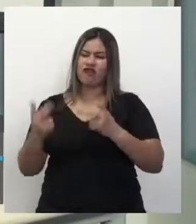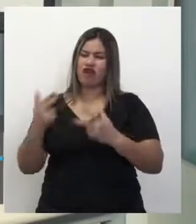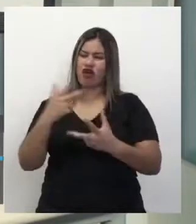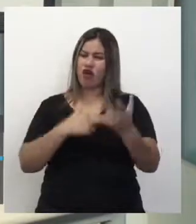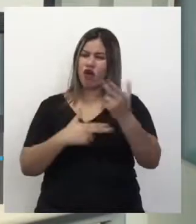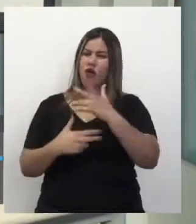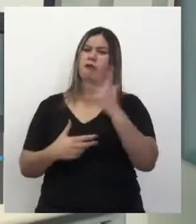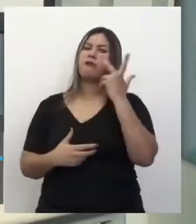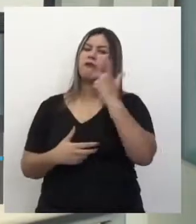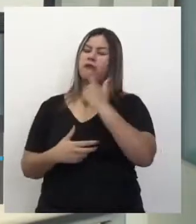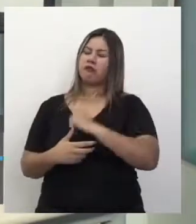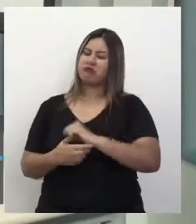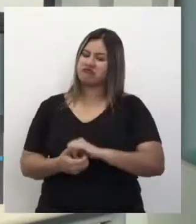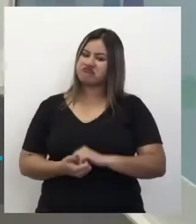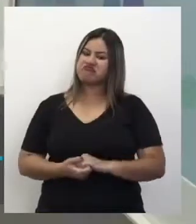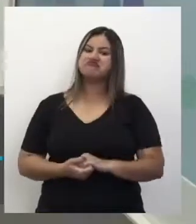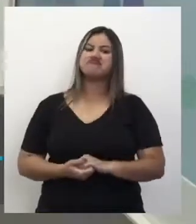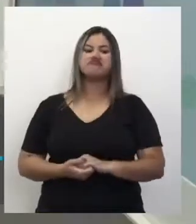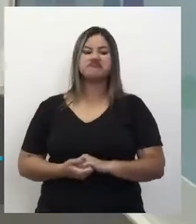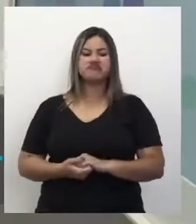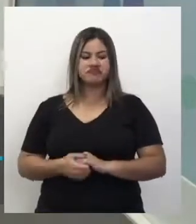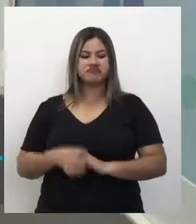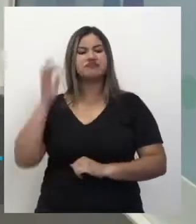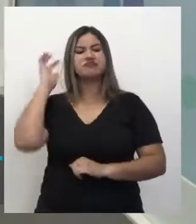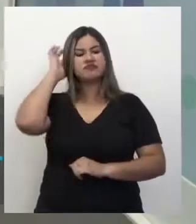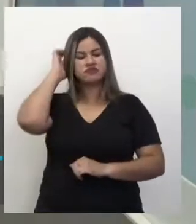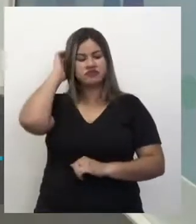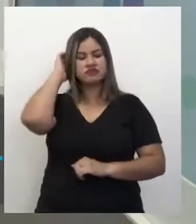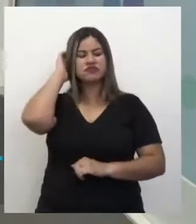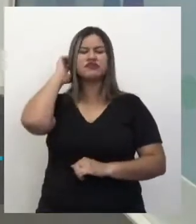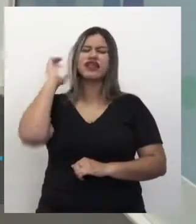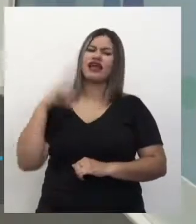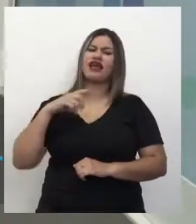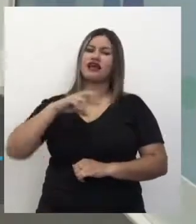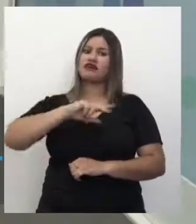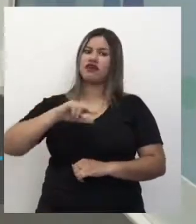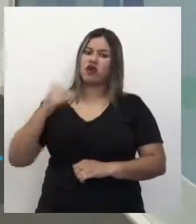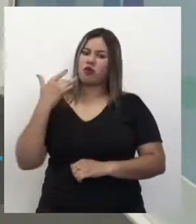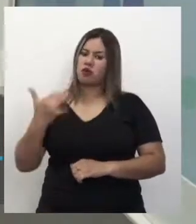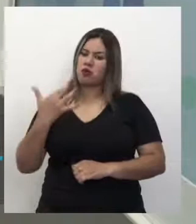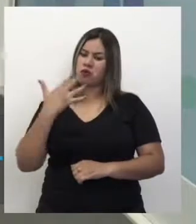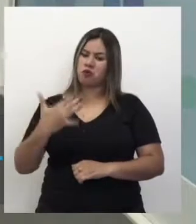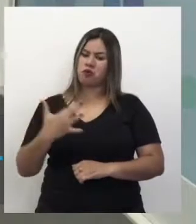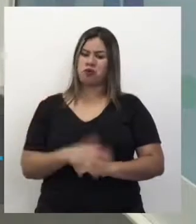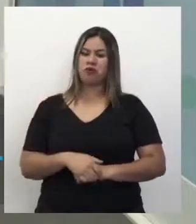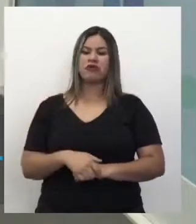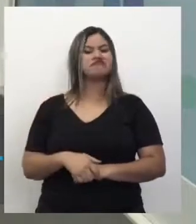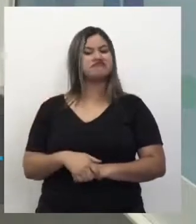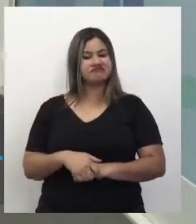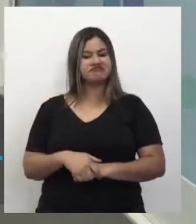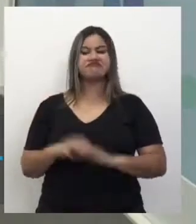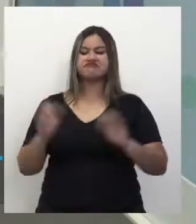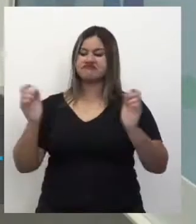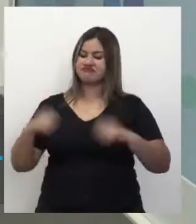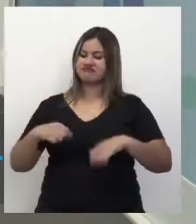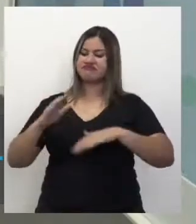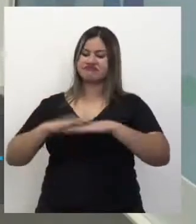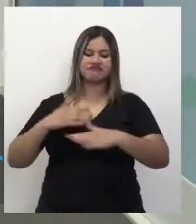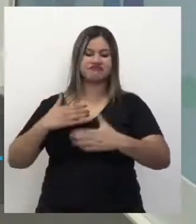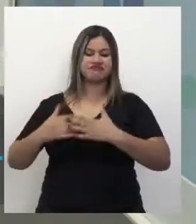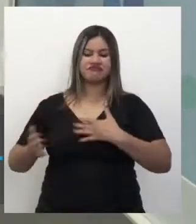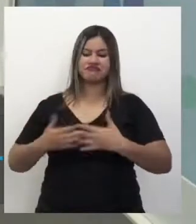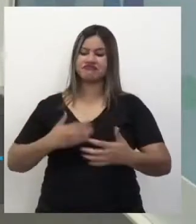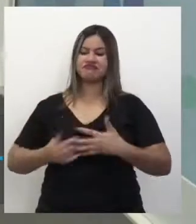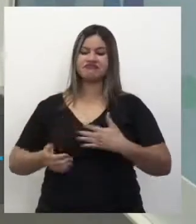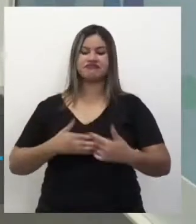nossa, fica de ouro, você vai hein? separando aquele monte de cor, de várias embalagens diferentes, aí você pinta o que quiser, né? Não, igual o desenho do gente, Sonic que acabaram